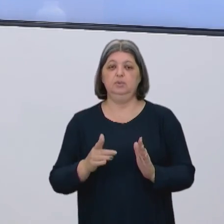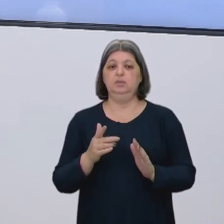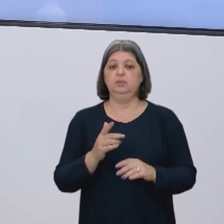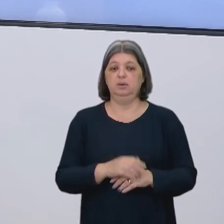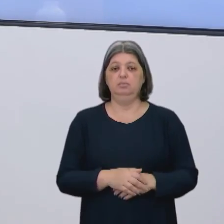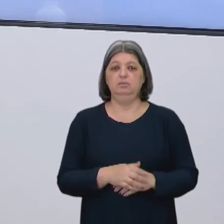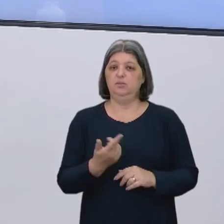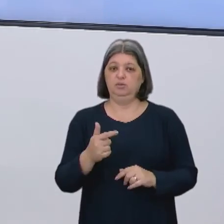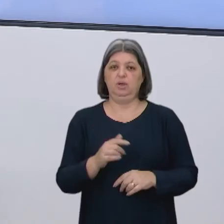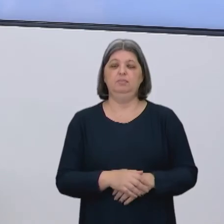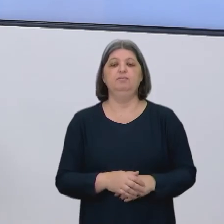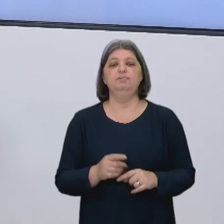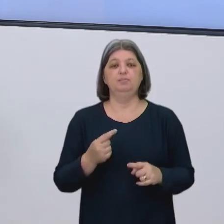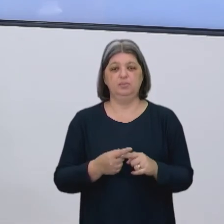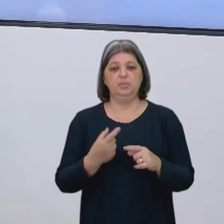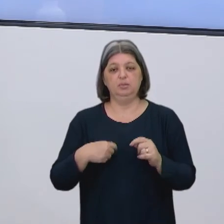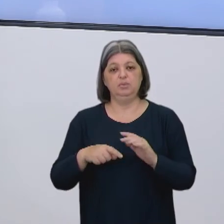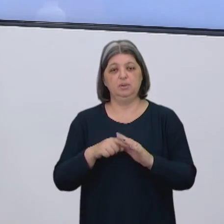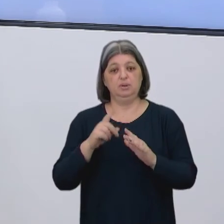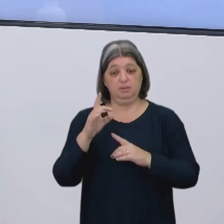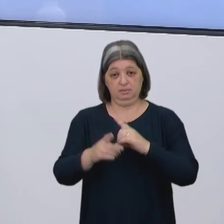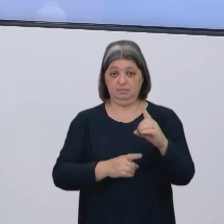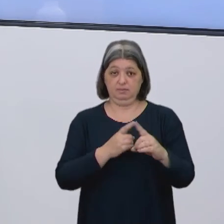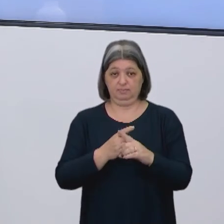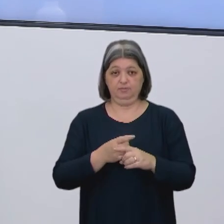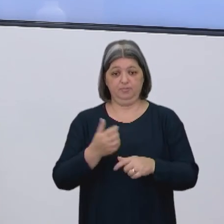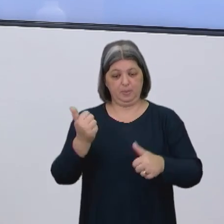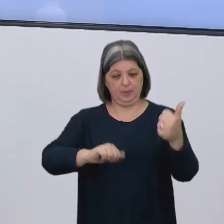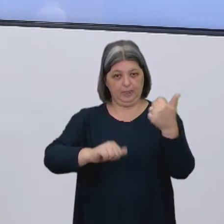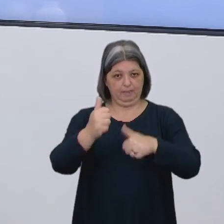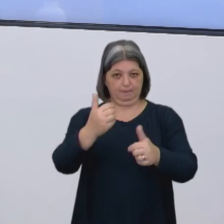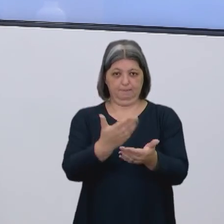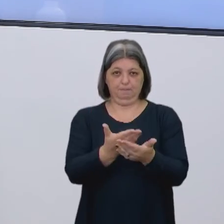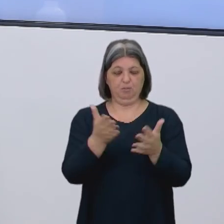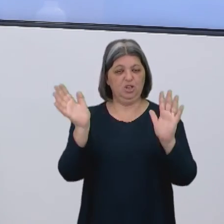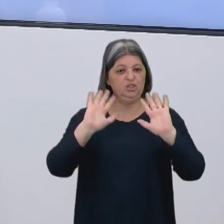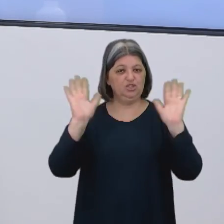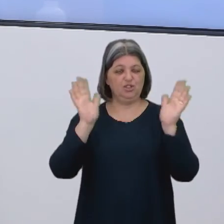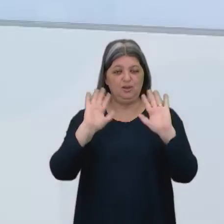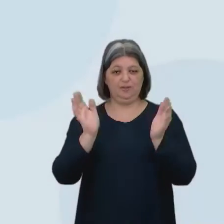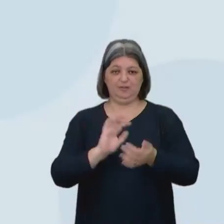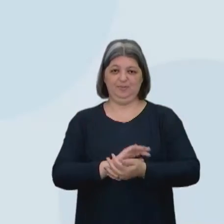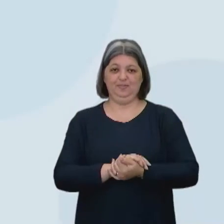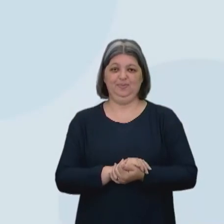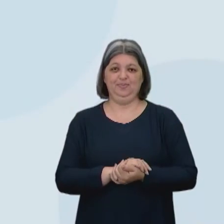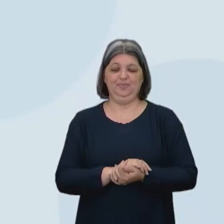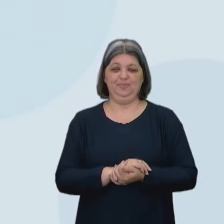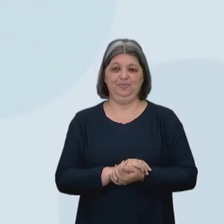gostado da aula de hoje. Até uma próxima. Não esqueçam de avaliar a aula. Tchau, tchau, valeu!